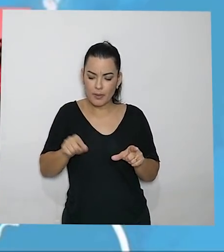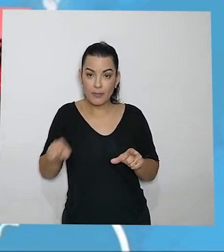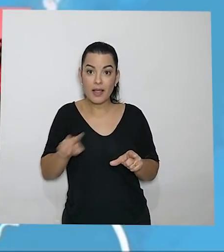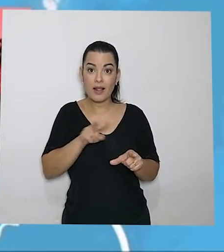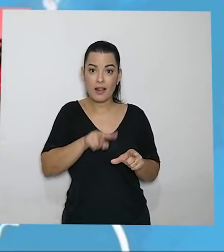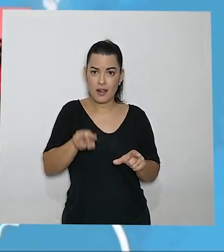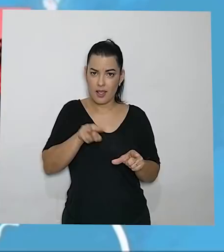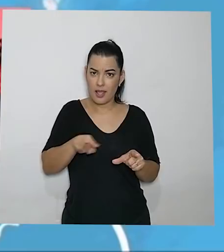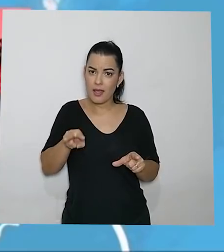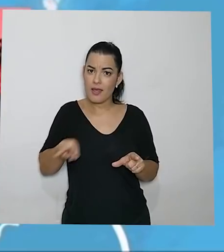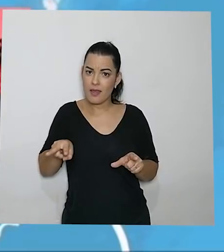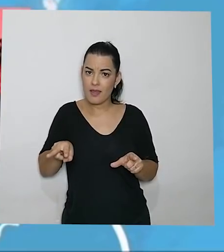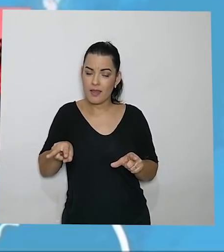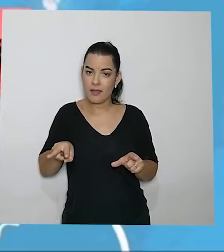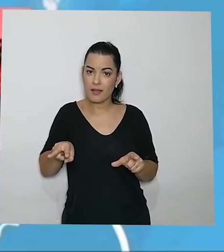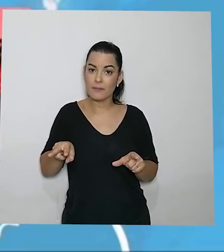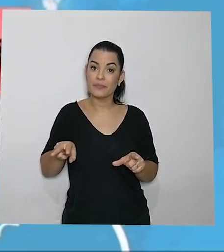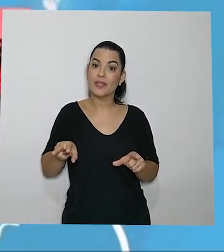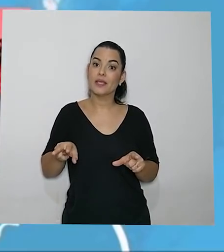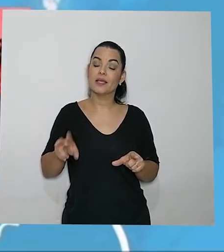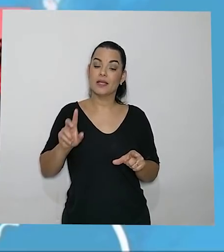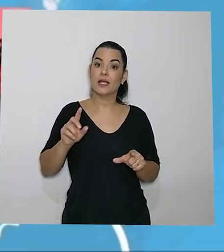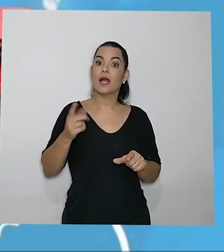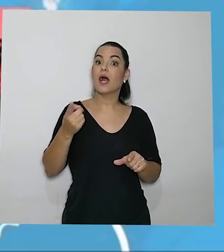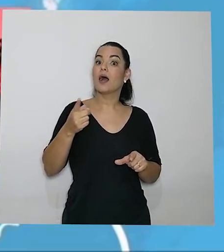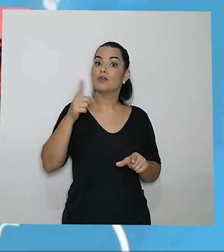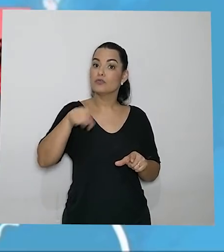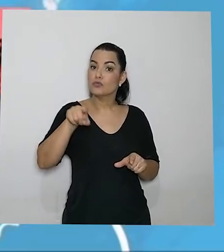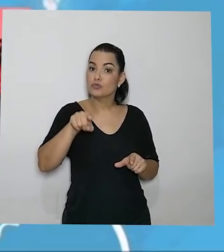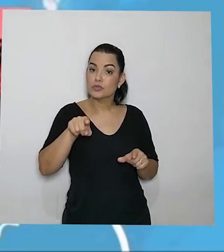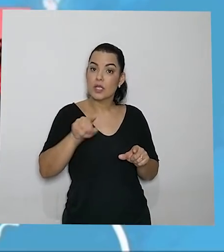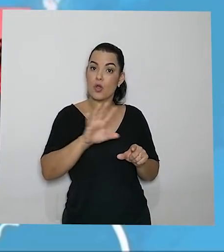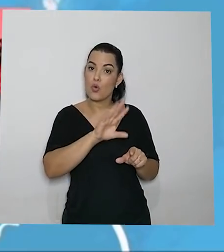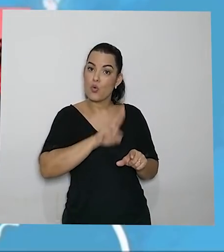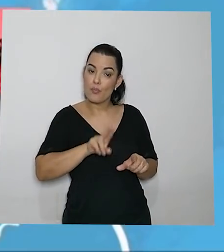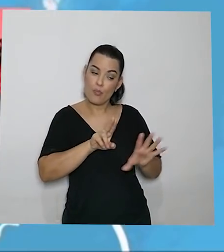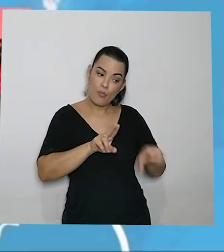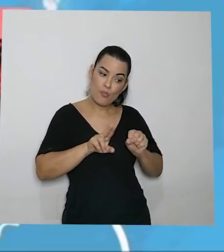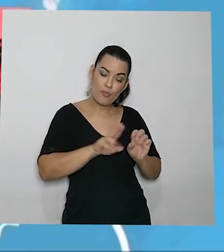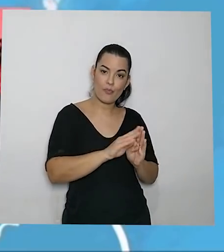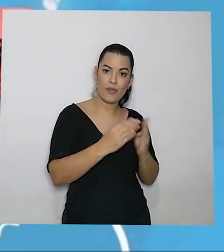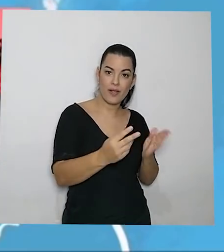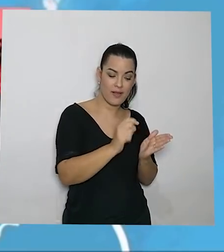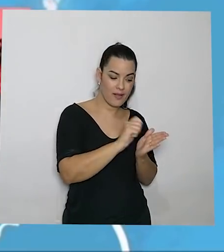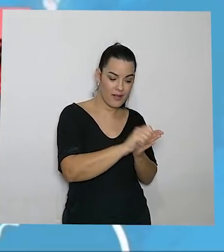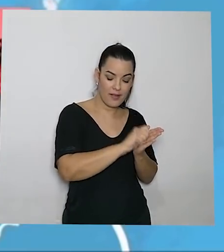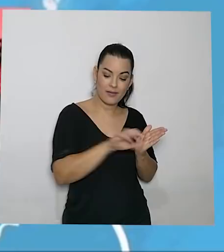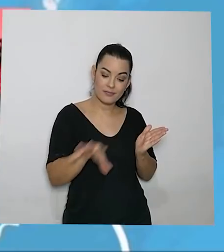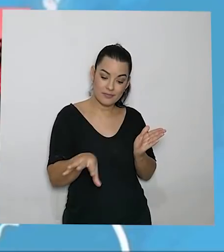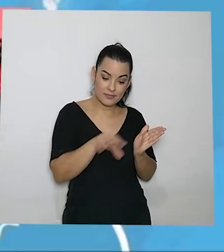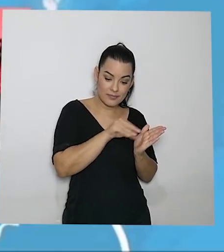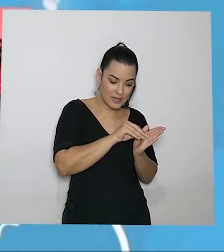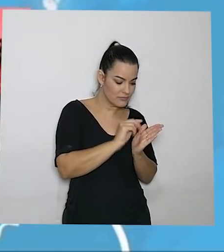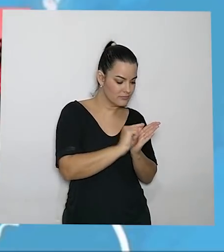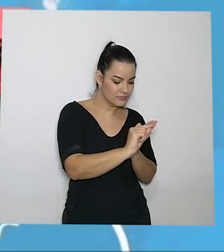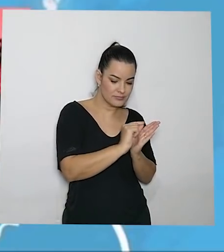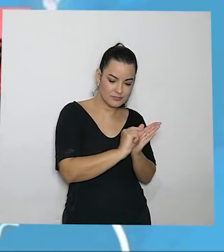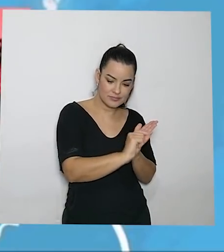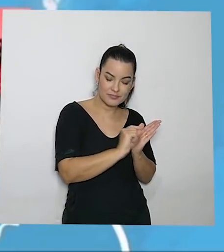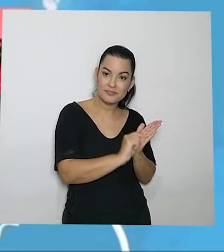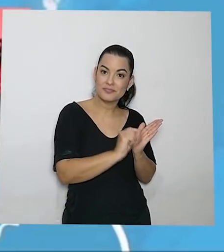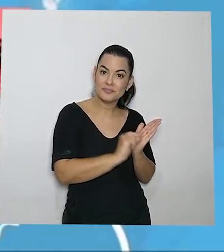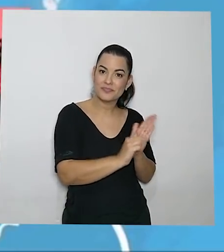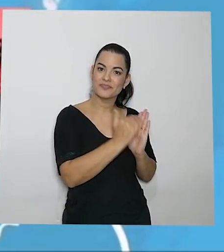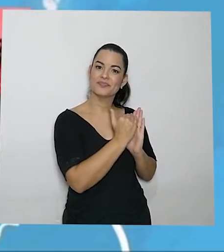escreveu. Para registrar, você vai utilizar o seu caderno, então vai copiar a lista que fez no alfabeto